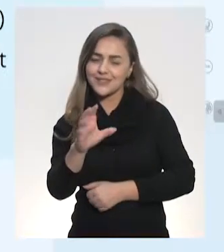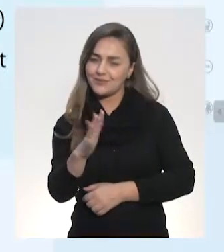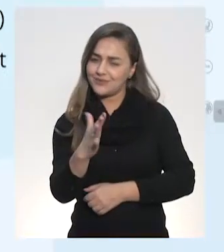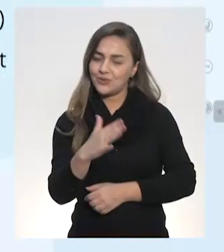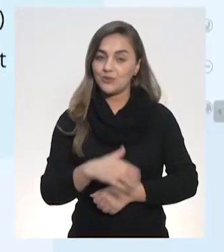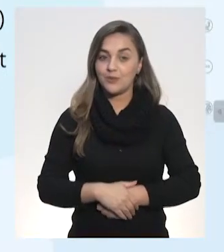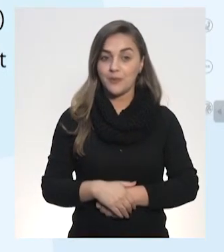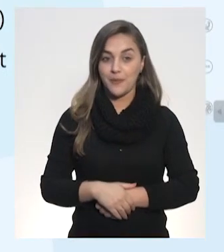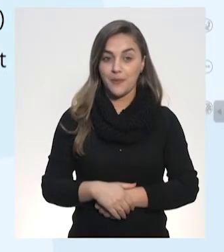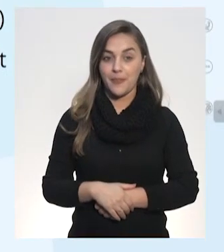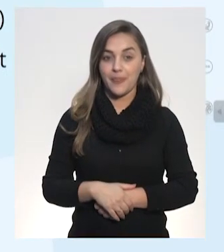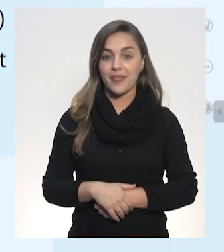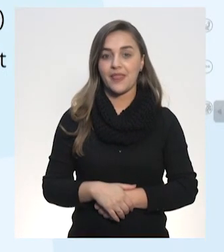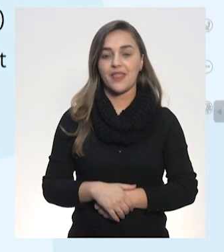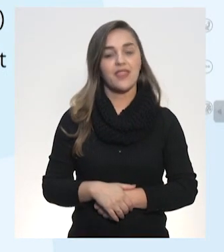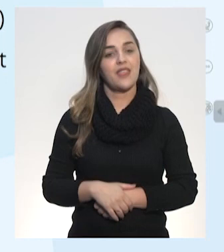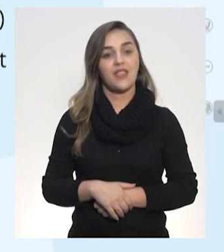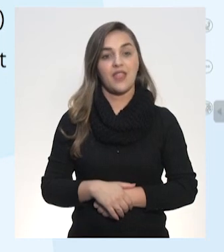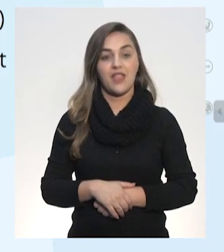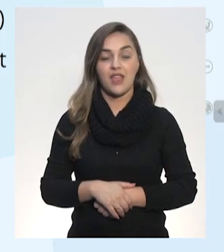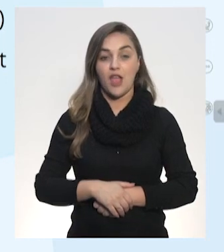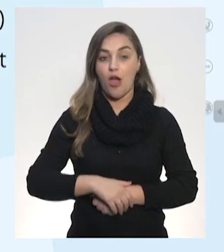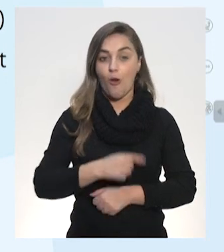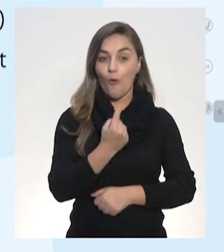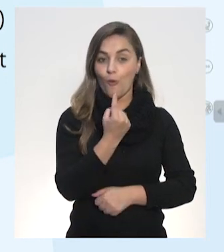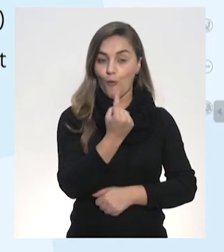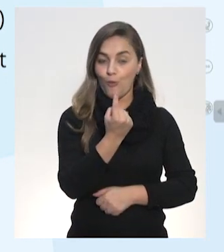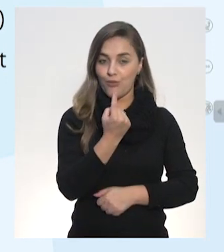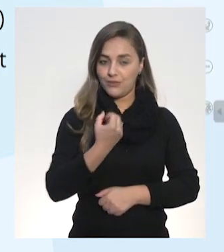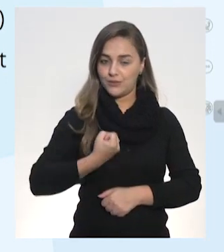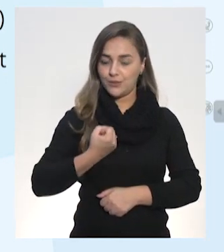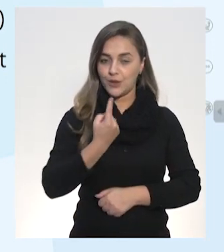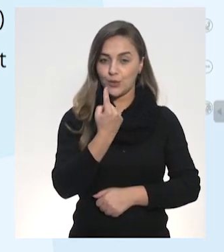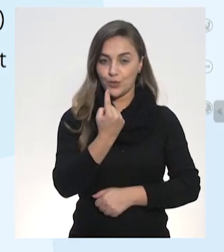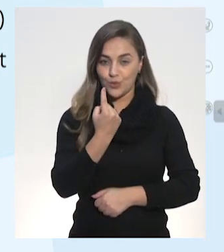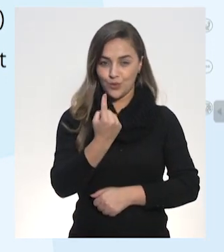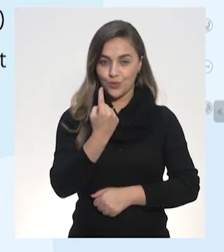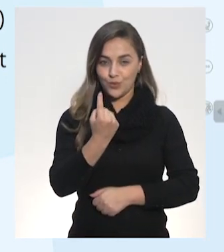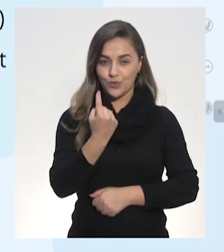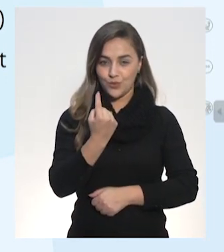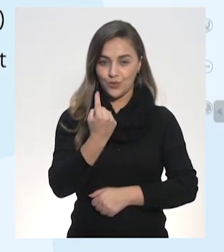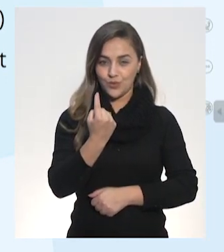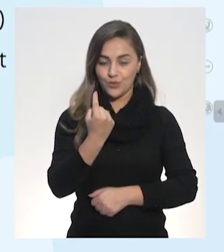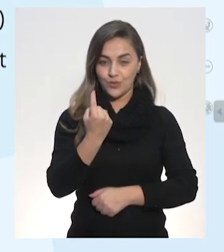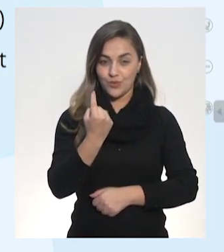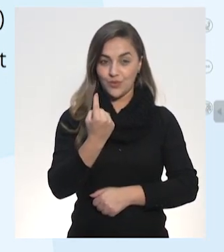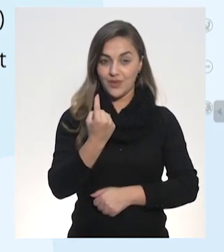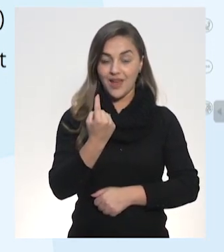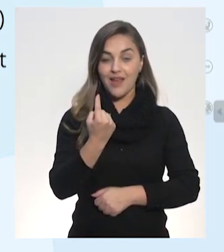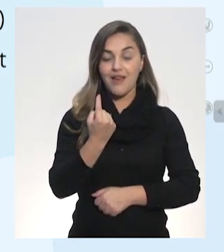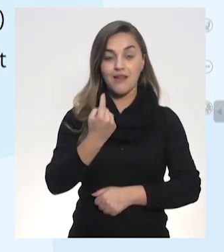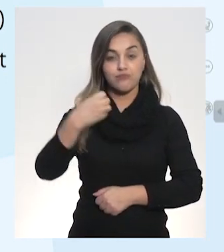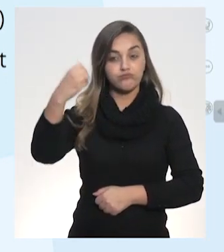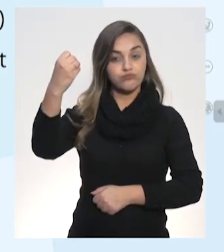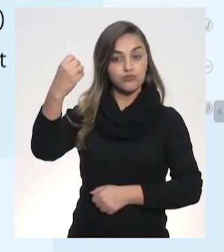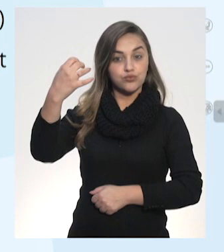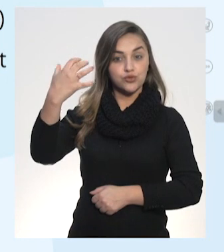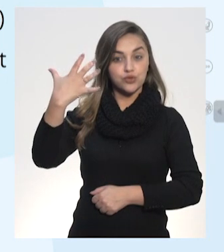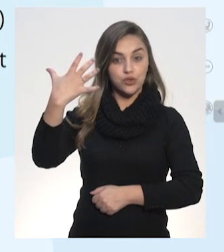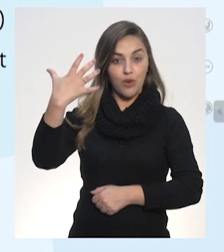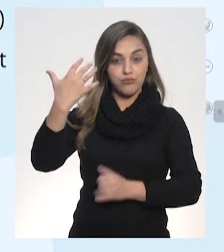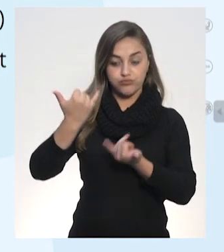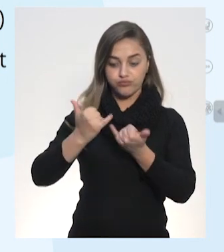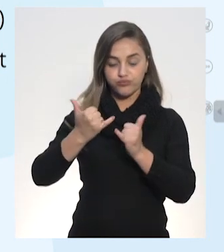Solar energy is a non-renewable source of energy. A energia solar não é uma fonte